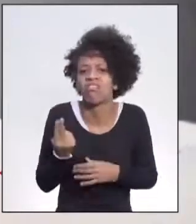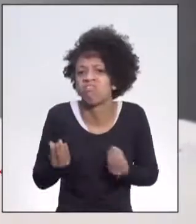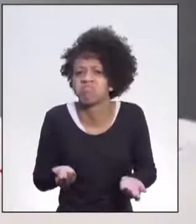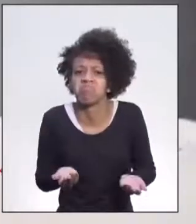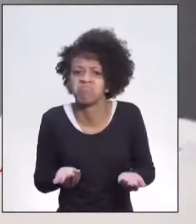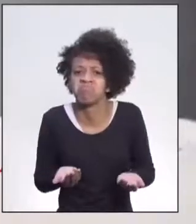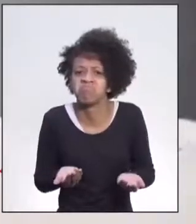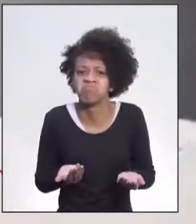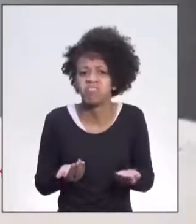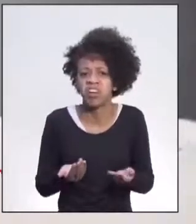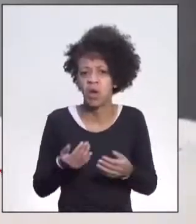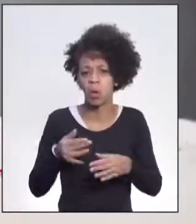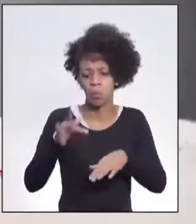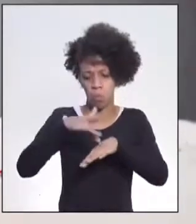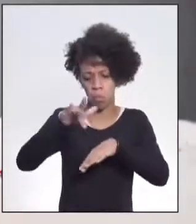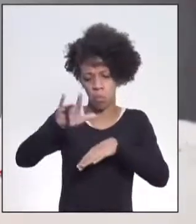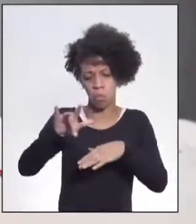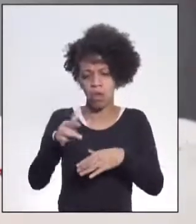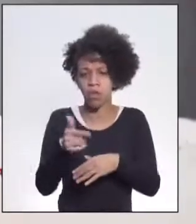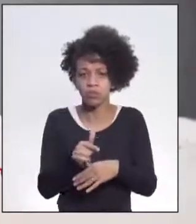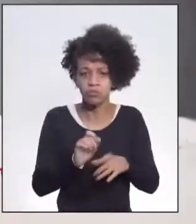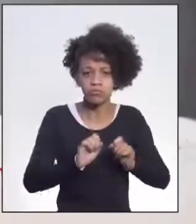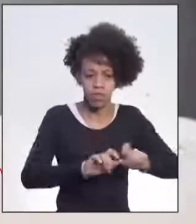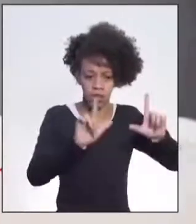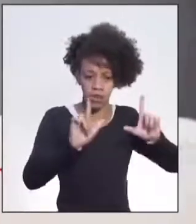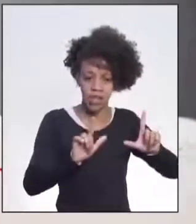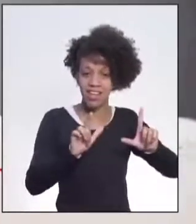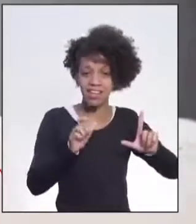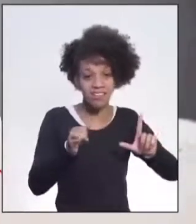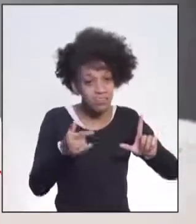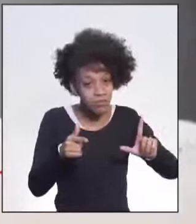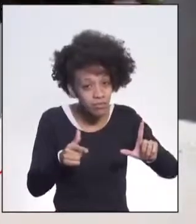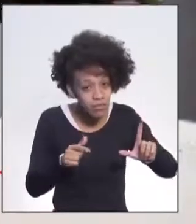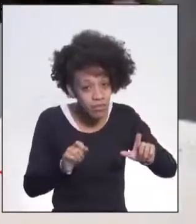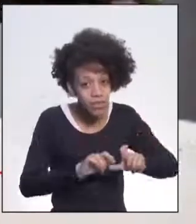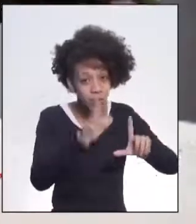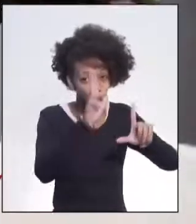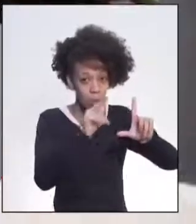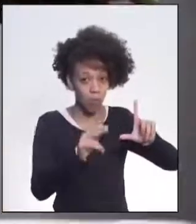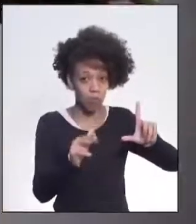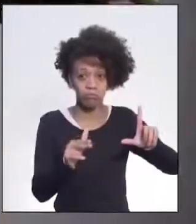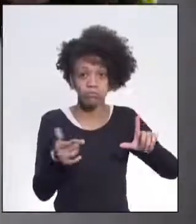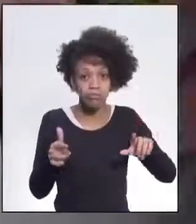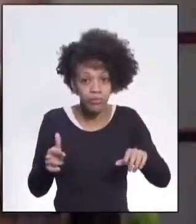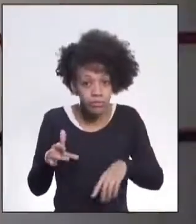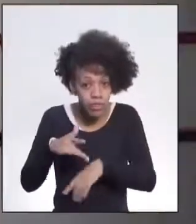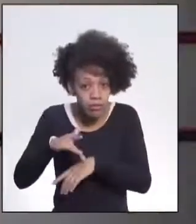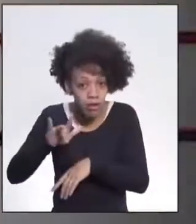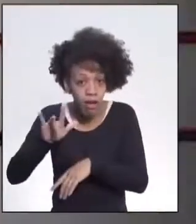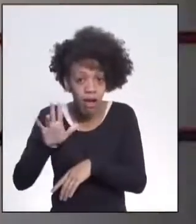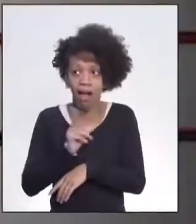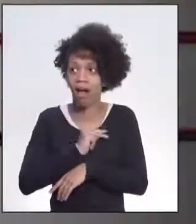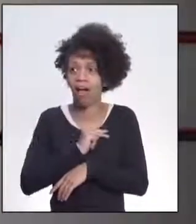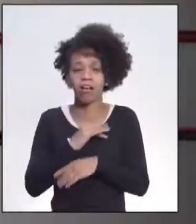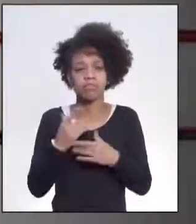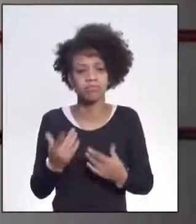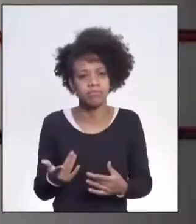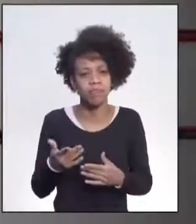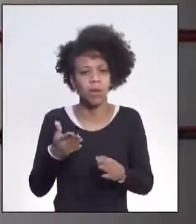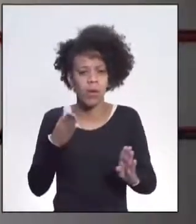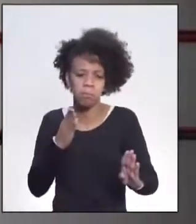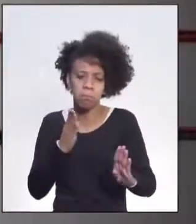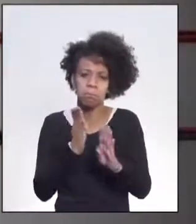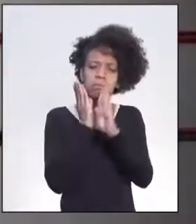um tesouro fabuloso e não se ter o mapa? Sem o mapa, o tesouro não existe de fato. Chegar a determinado conhecimento nem sempre é